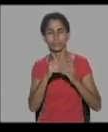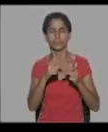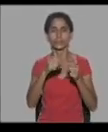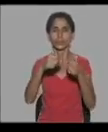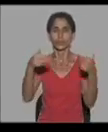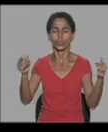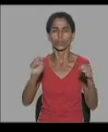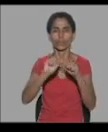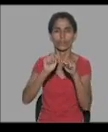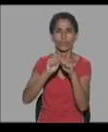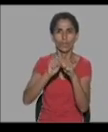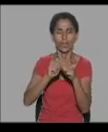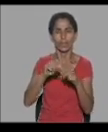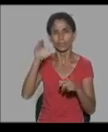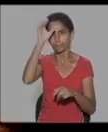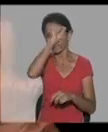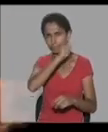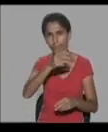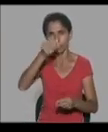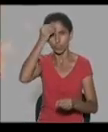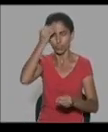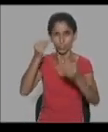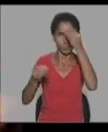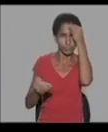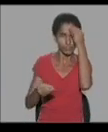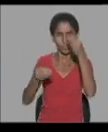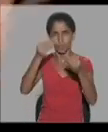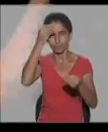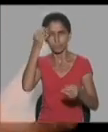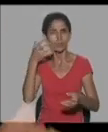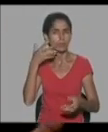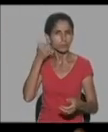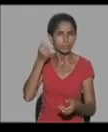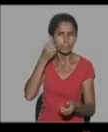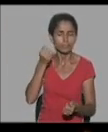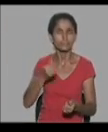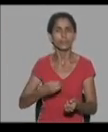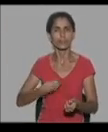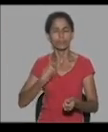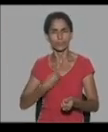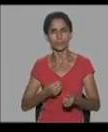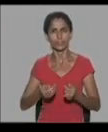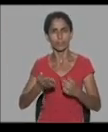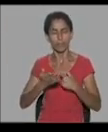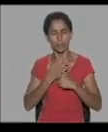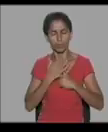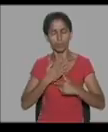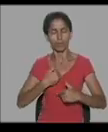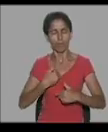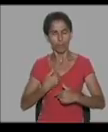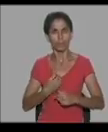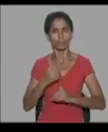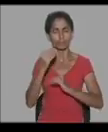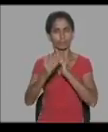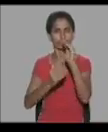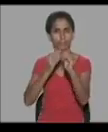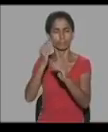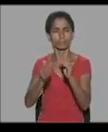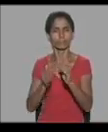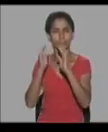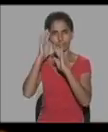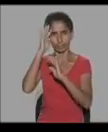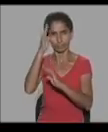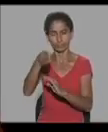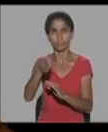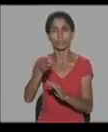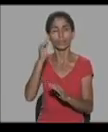ferramentas, você constrói aprendizados fundamentais que você usa para a tua vida inteira, você estabelece,